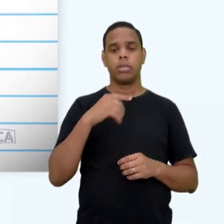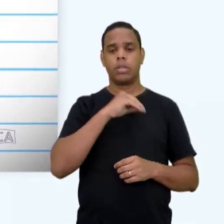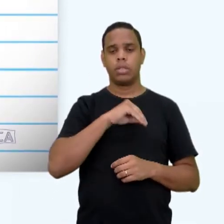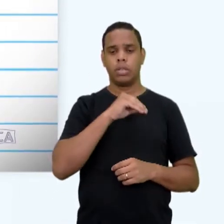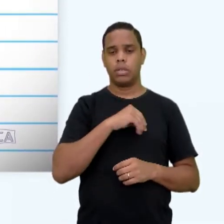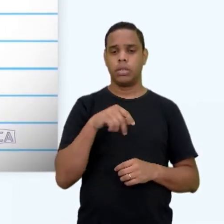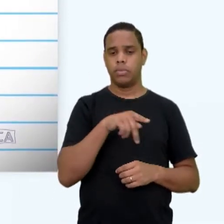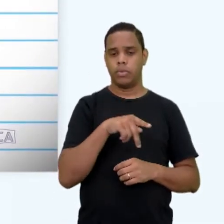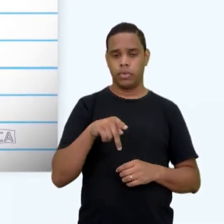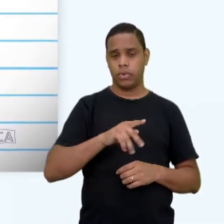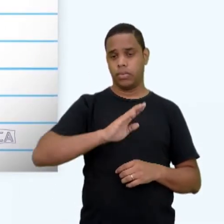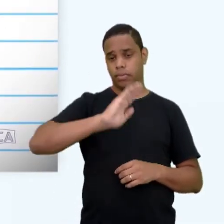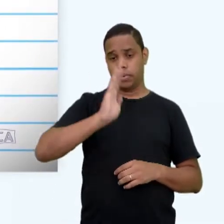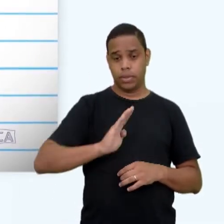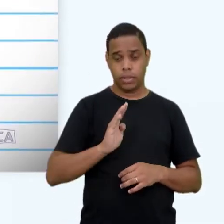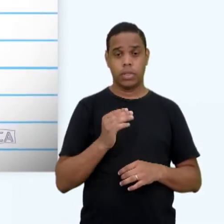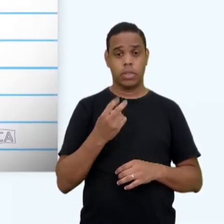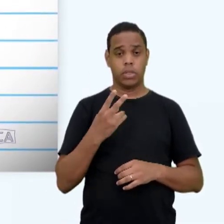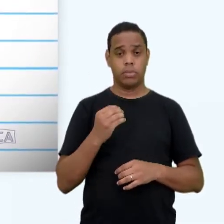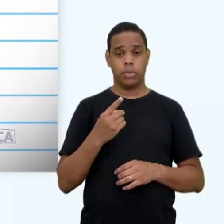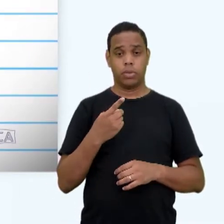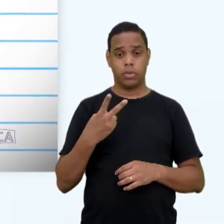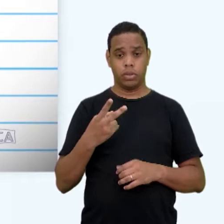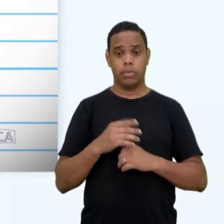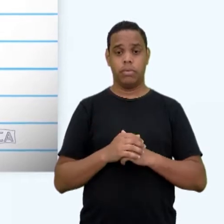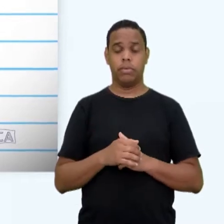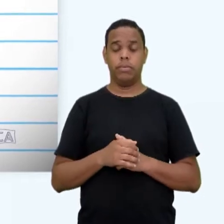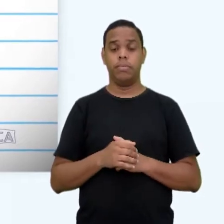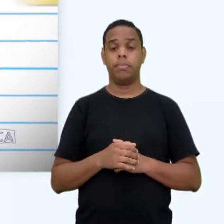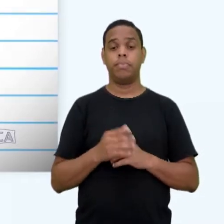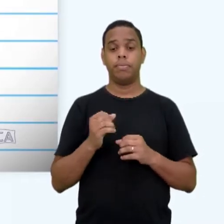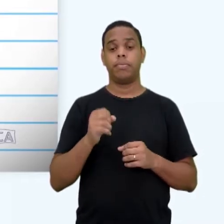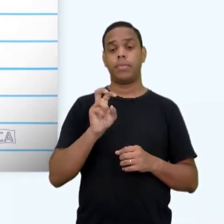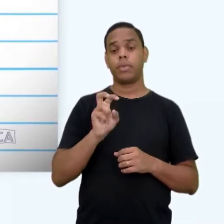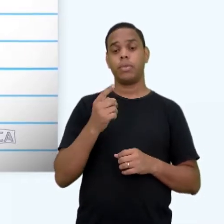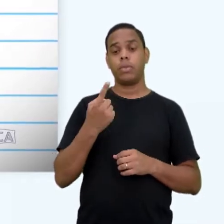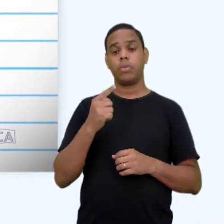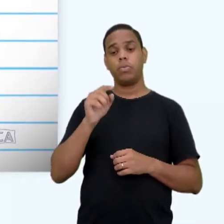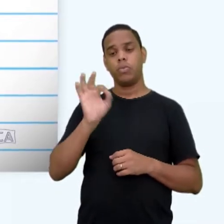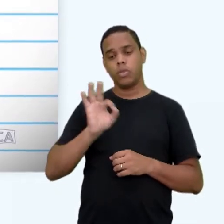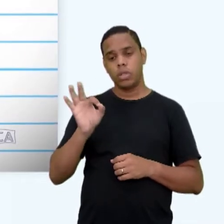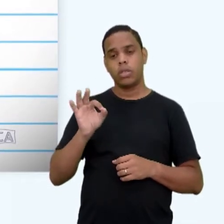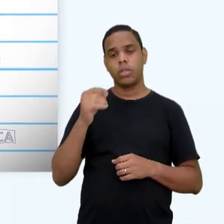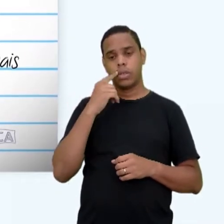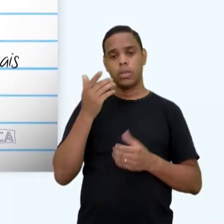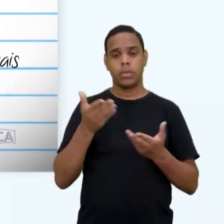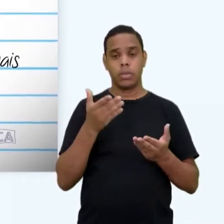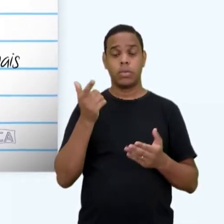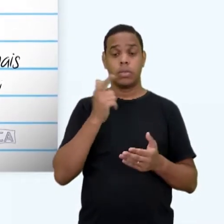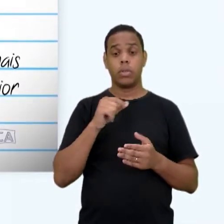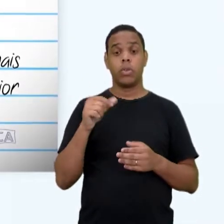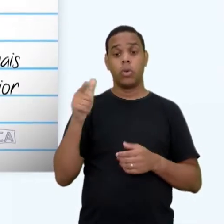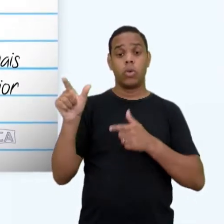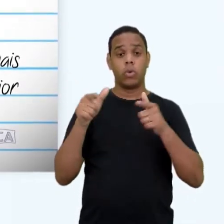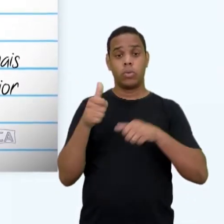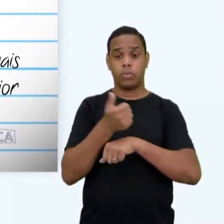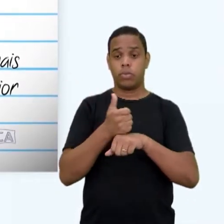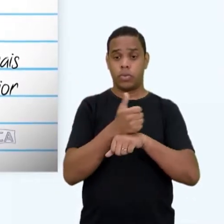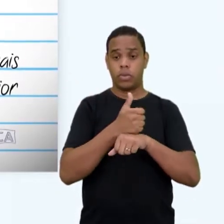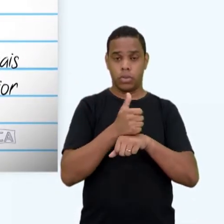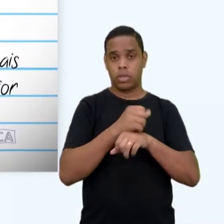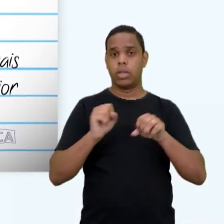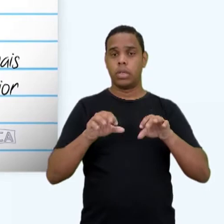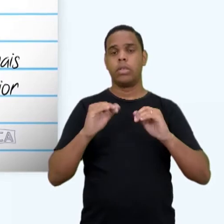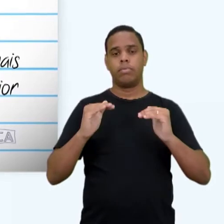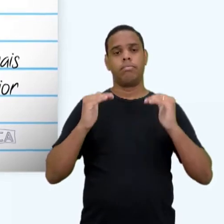dos professores brasileiros em 2012 era equivalente a 51% do valor médio obtido pelos demais profissionais com